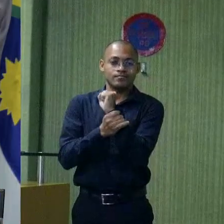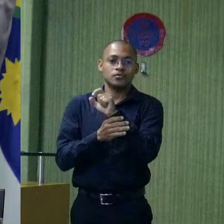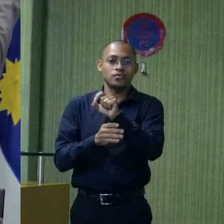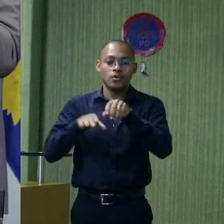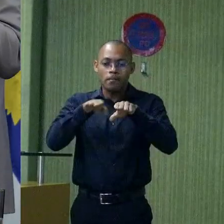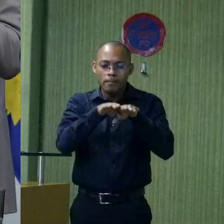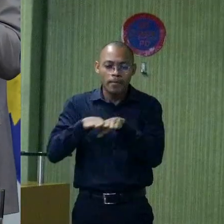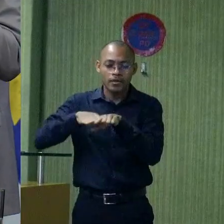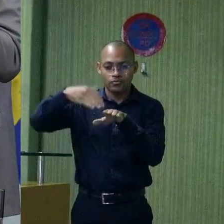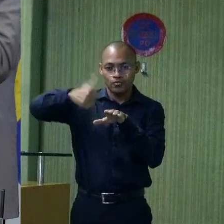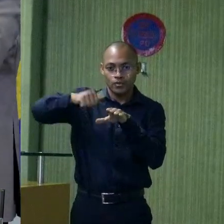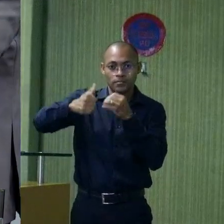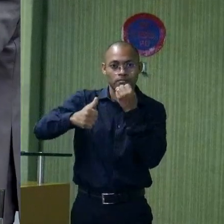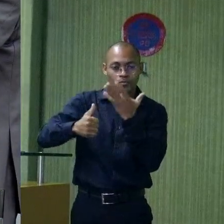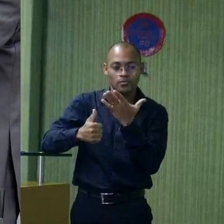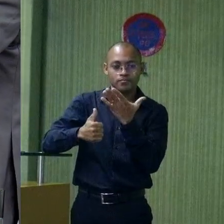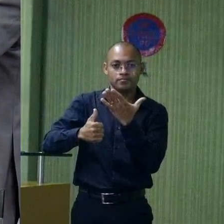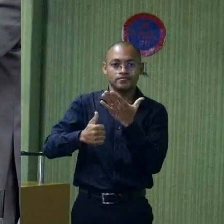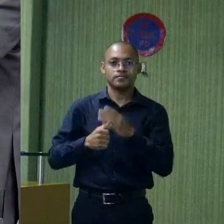de qualidade e